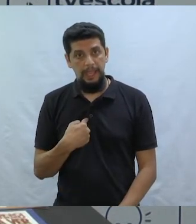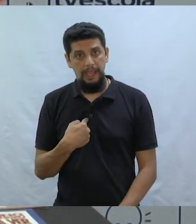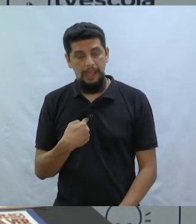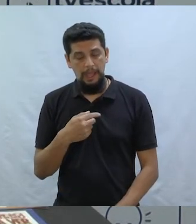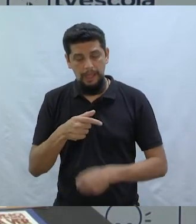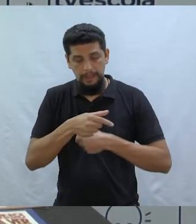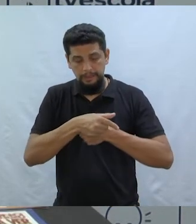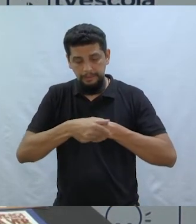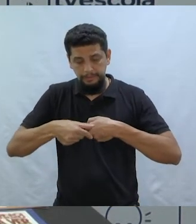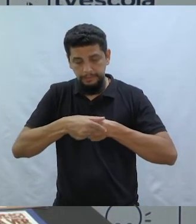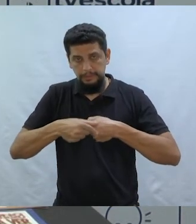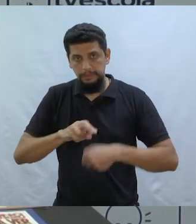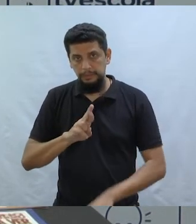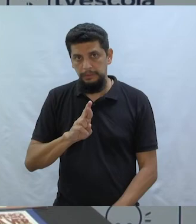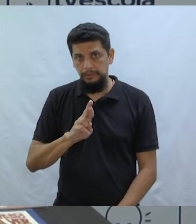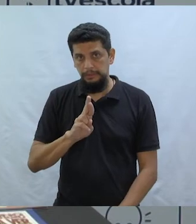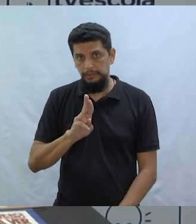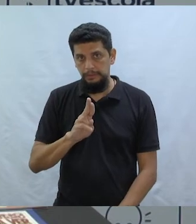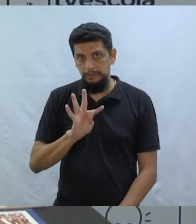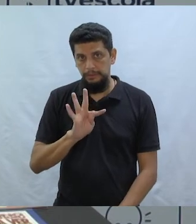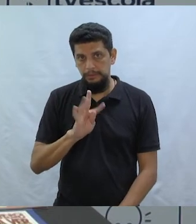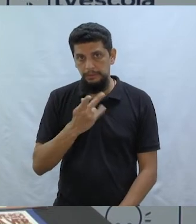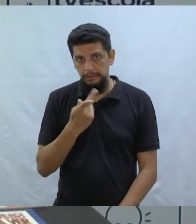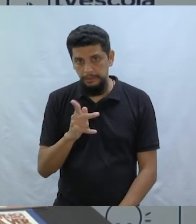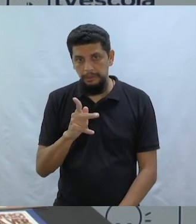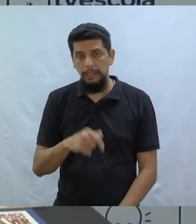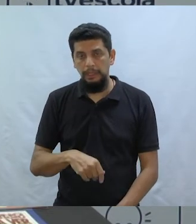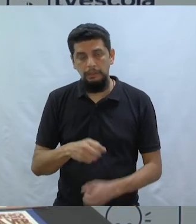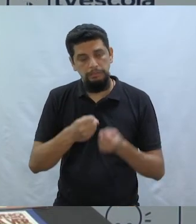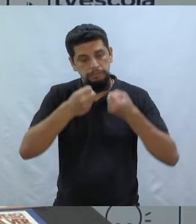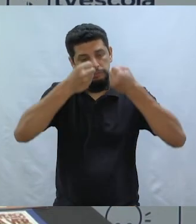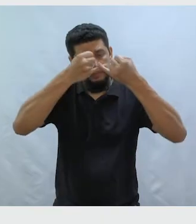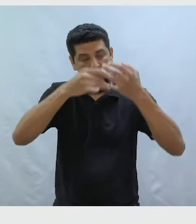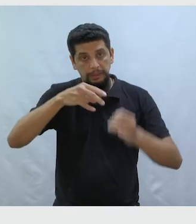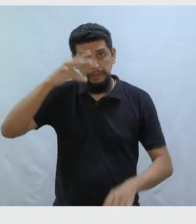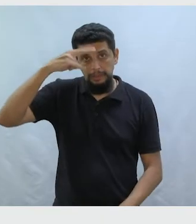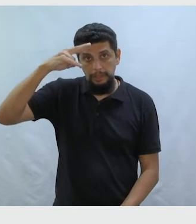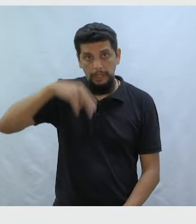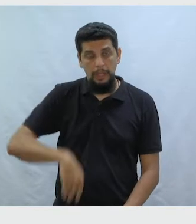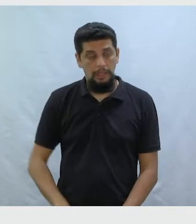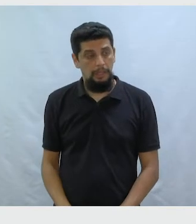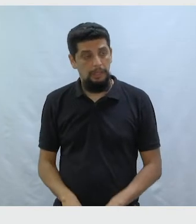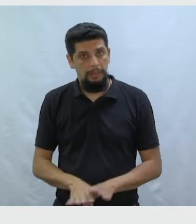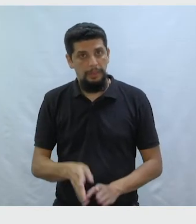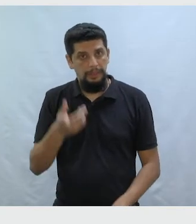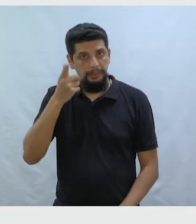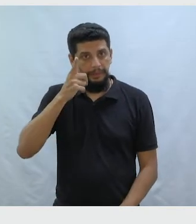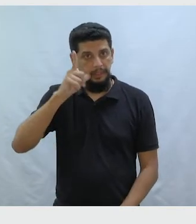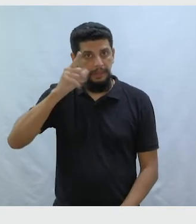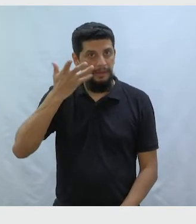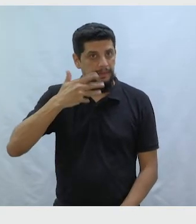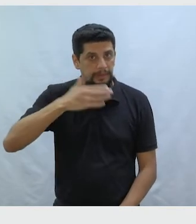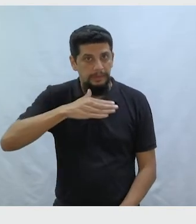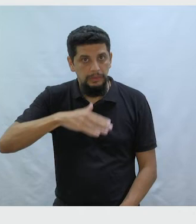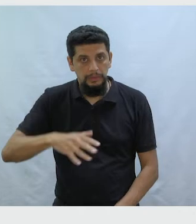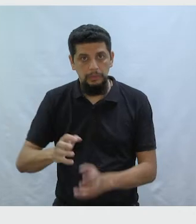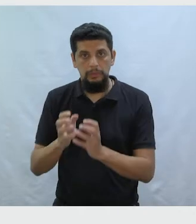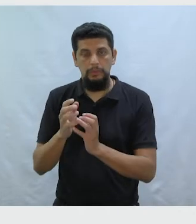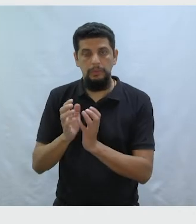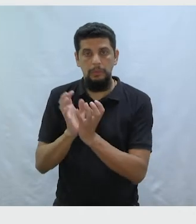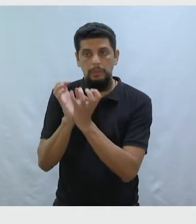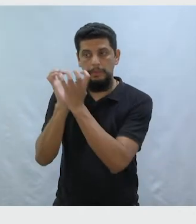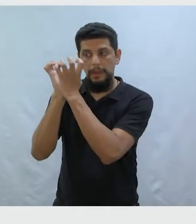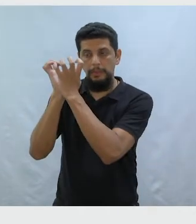a rute Rocha lembra então quem que foi foi a rute Rocha eu fui também e ganhei das crianças o prêmio